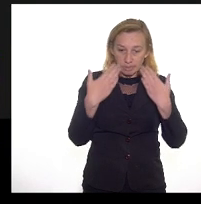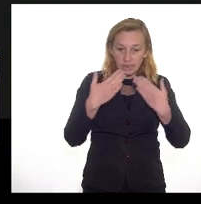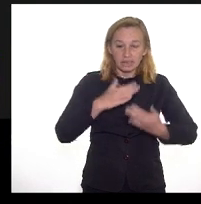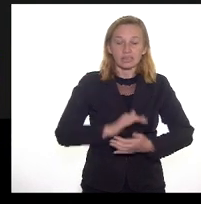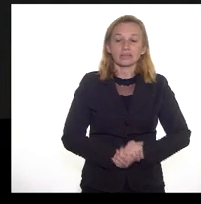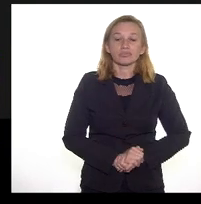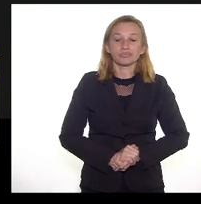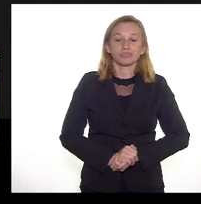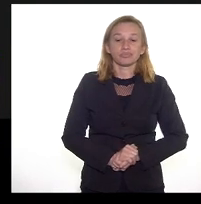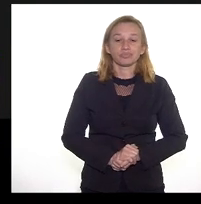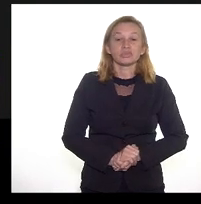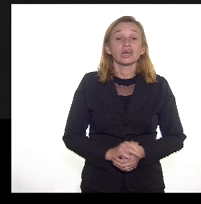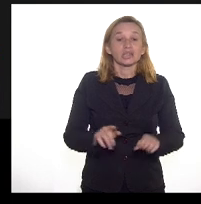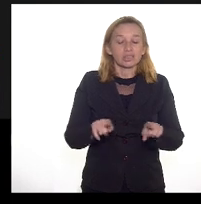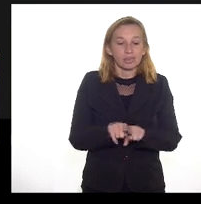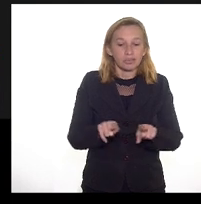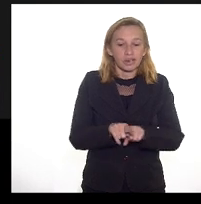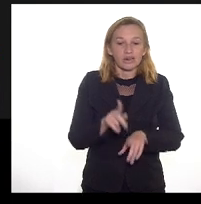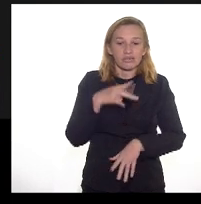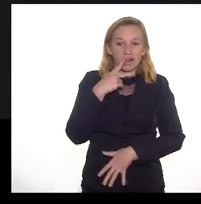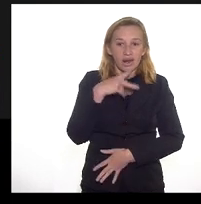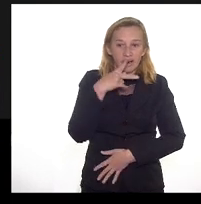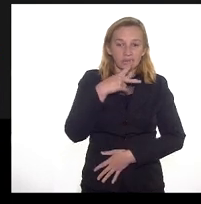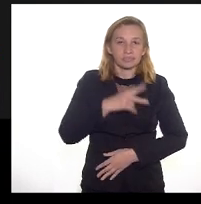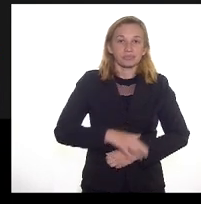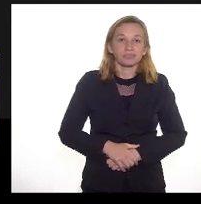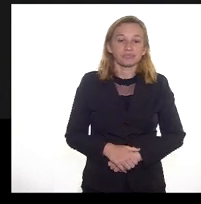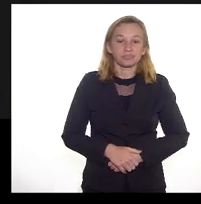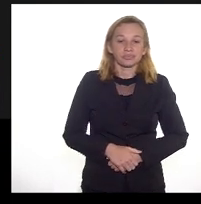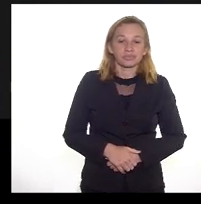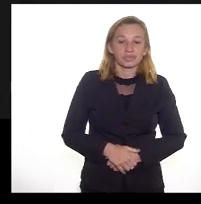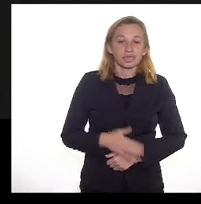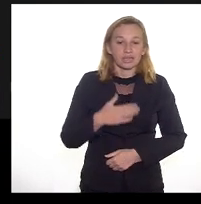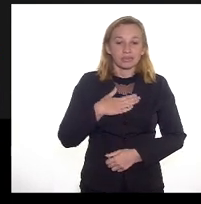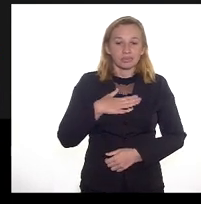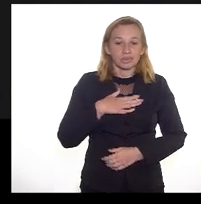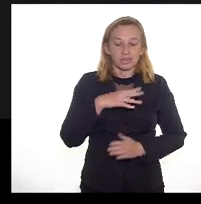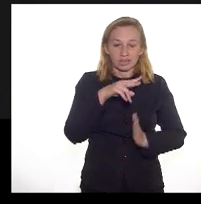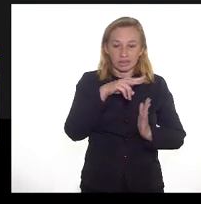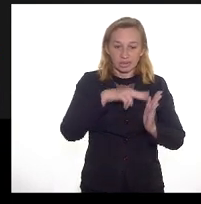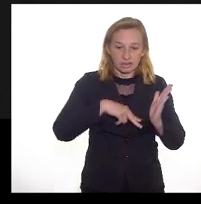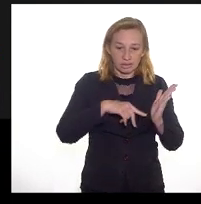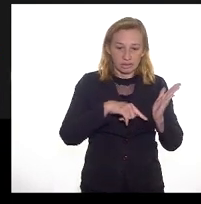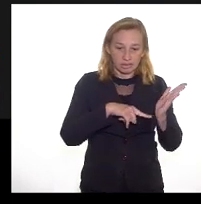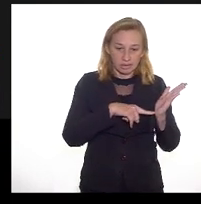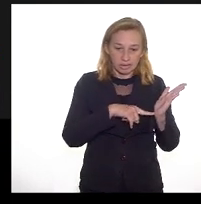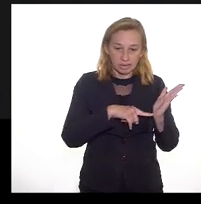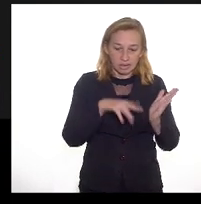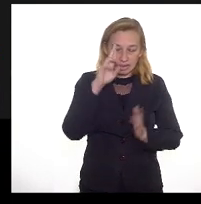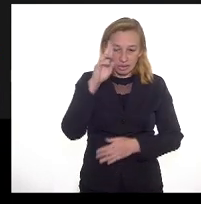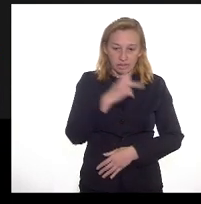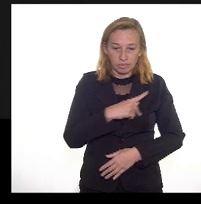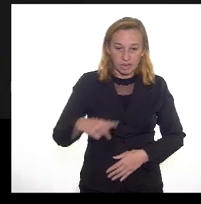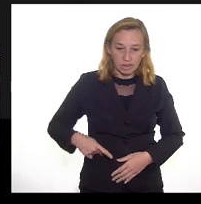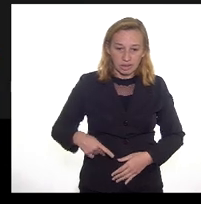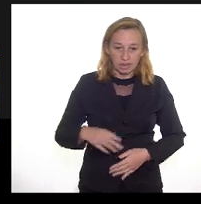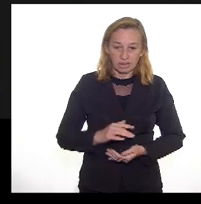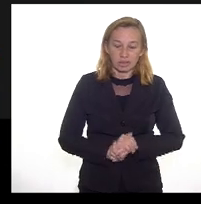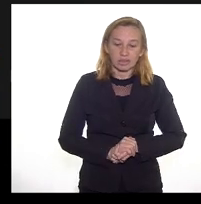Né? E quero ressaltar que, na minha lista, presidenta, que farei